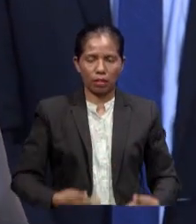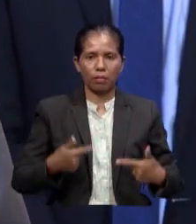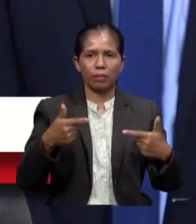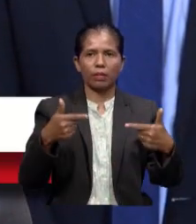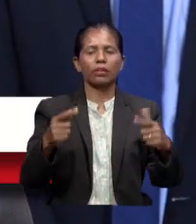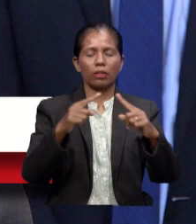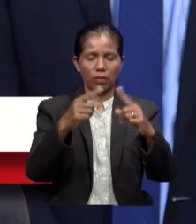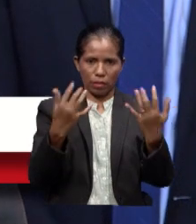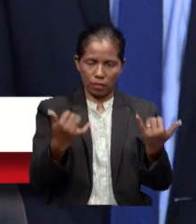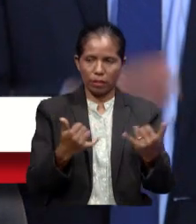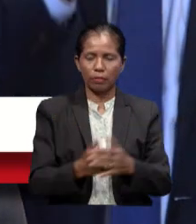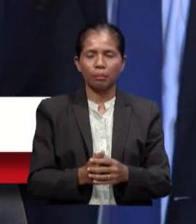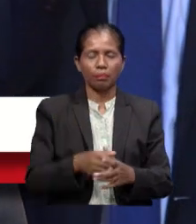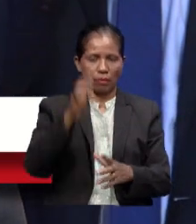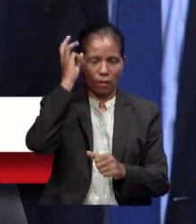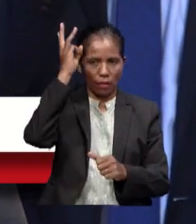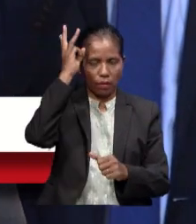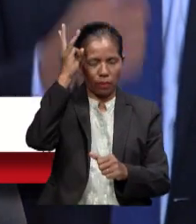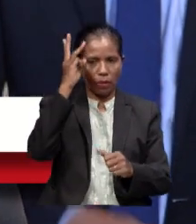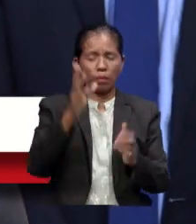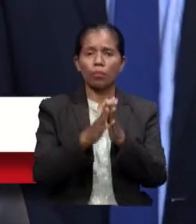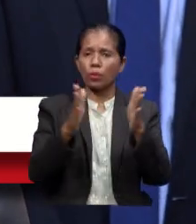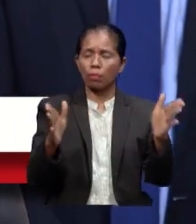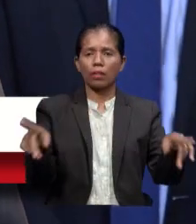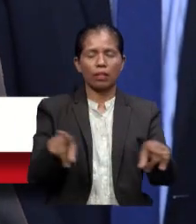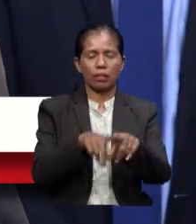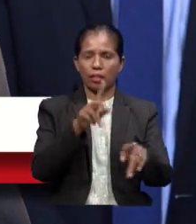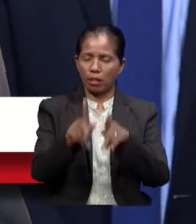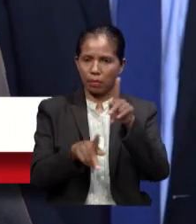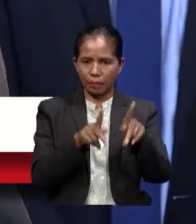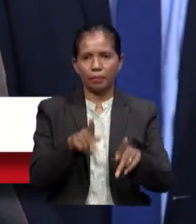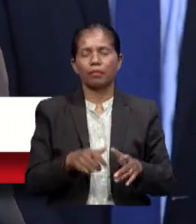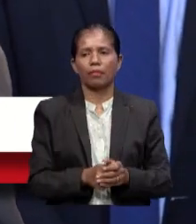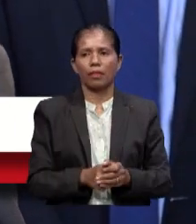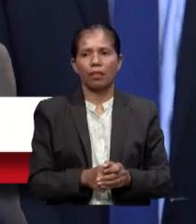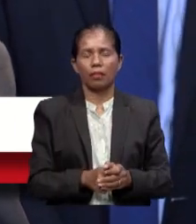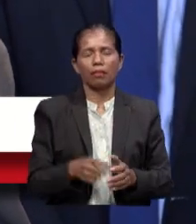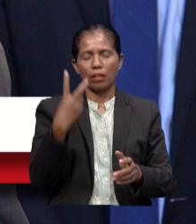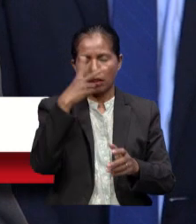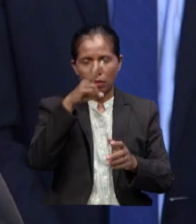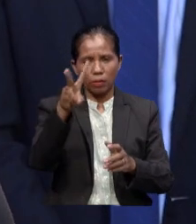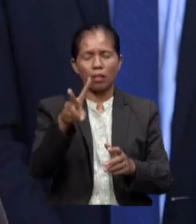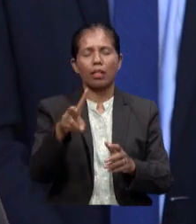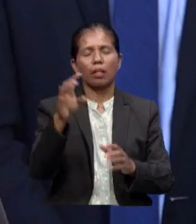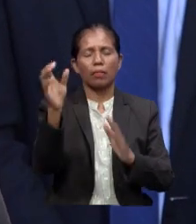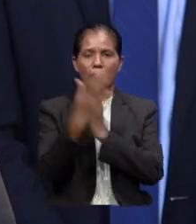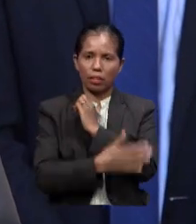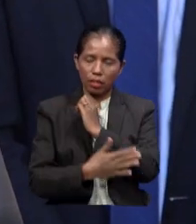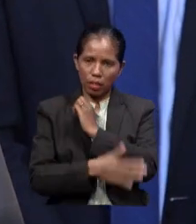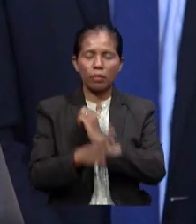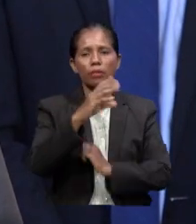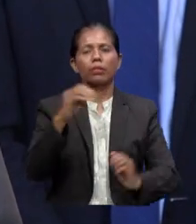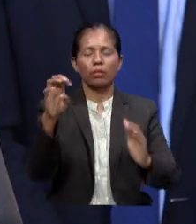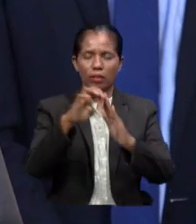estou agora, de preocupação com o povo, de preocupação com o Estado, de preocupação com a nação.